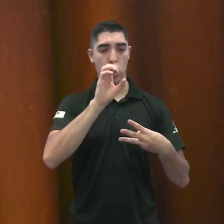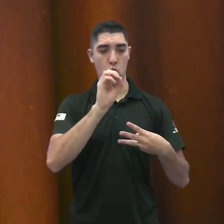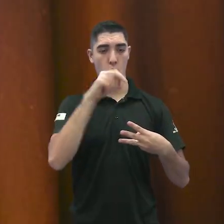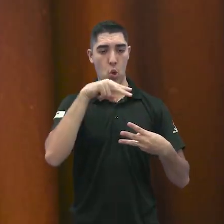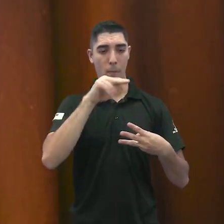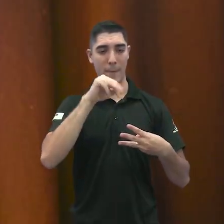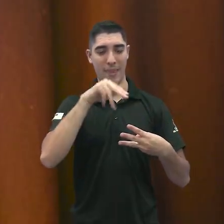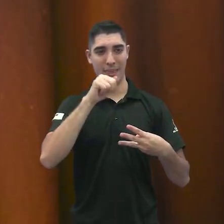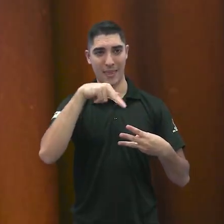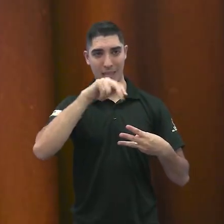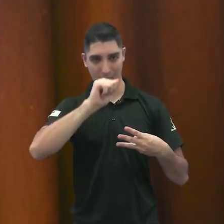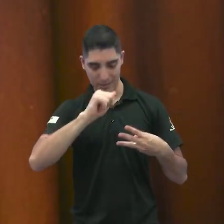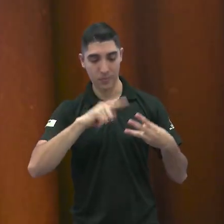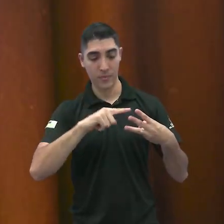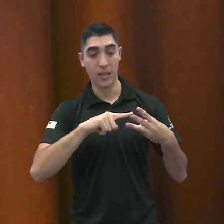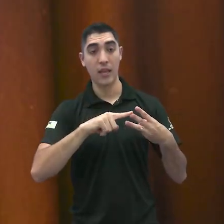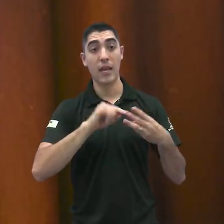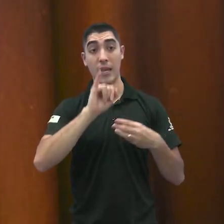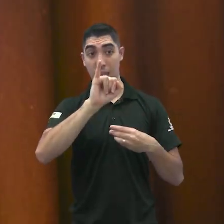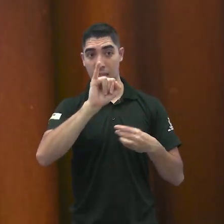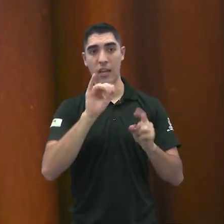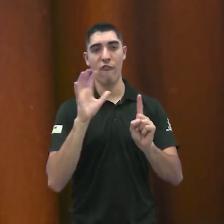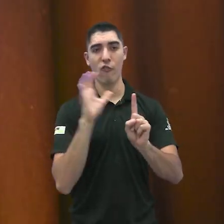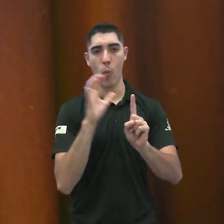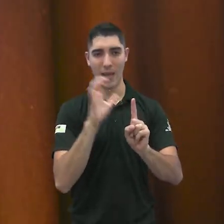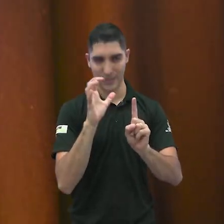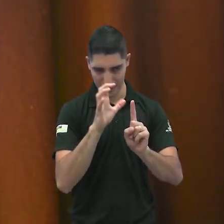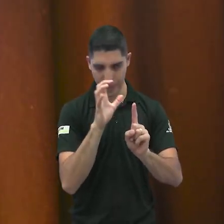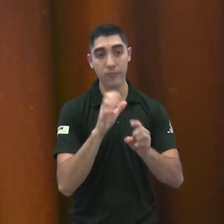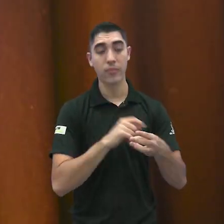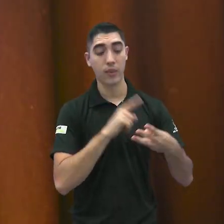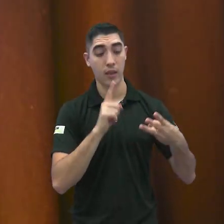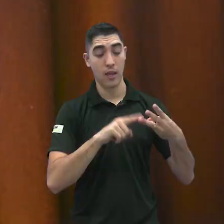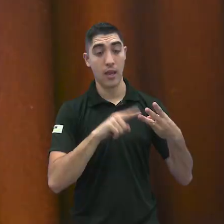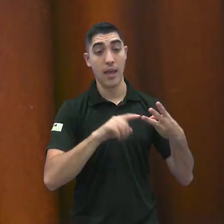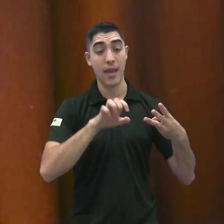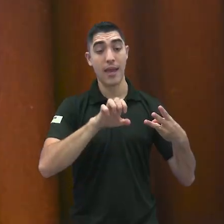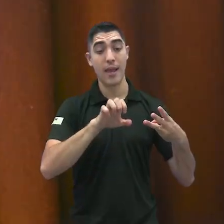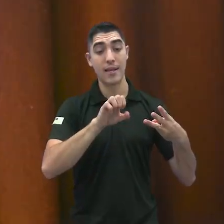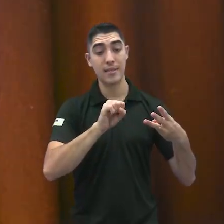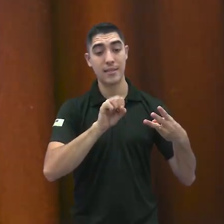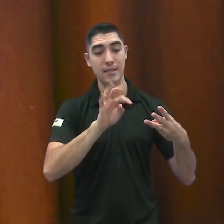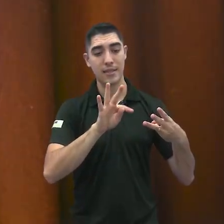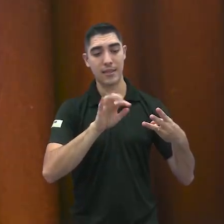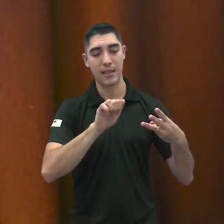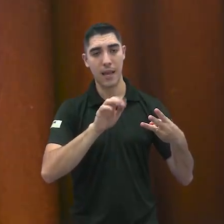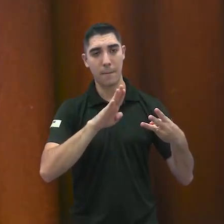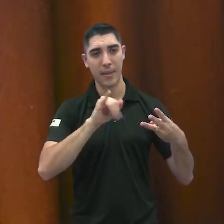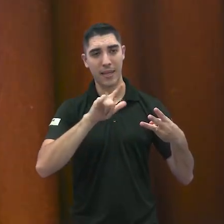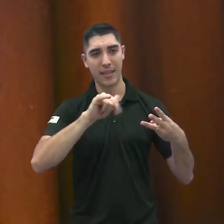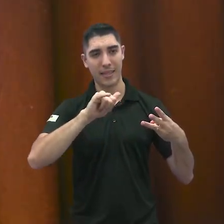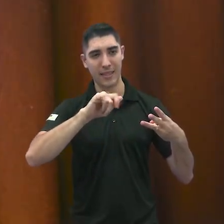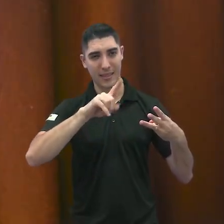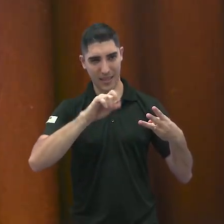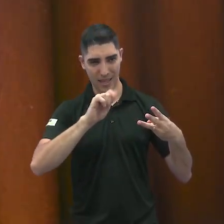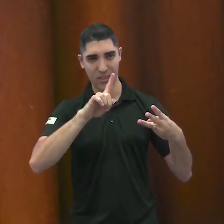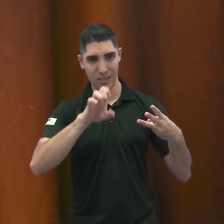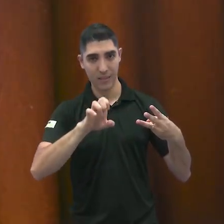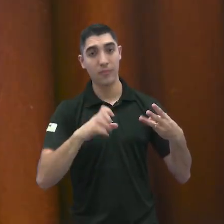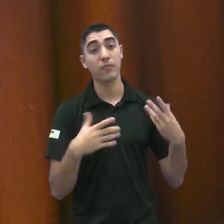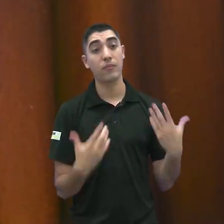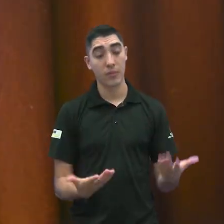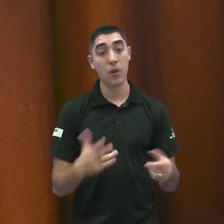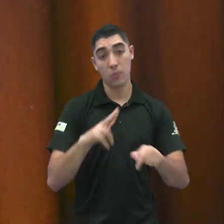que é o D, a gente tem a influência, que é o I, a gente tem a estabilidade, porque o DISC vem do inglês, né?